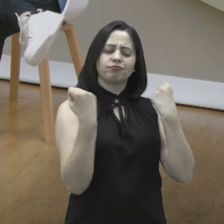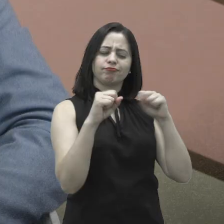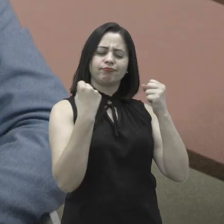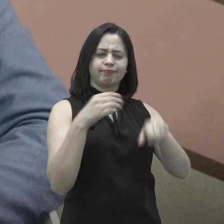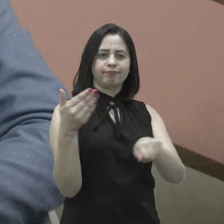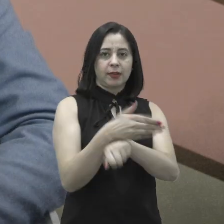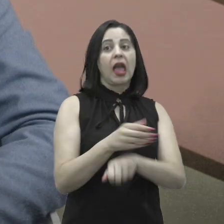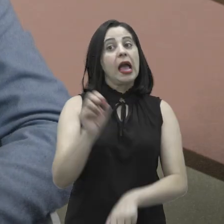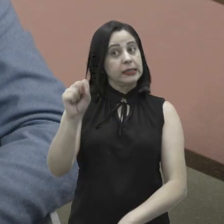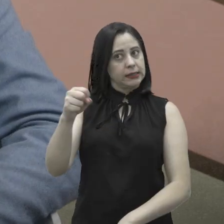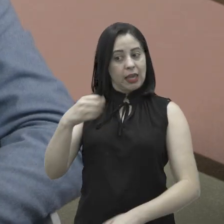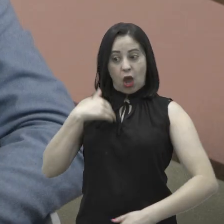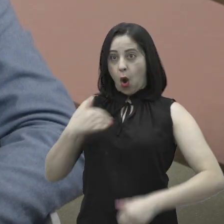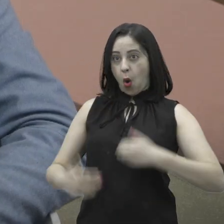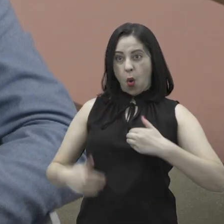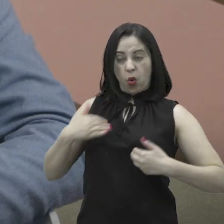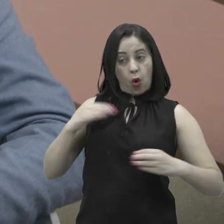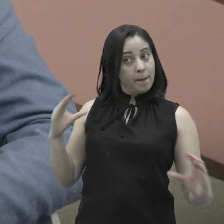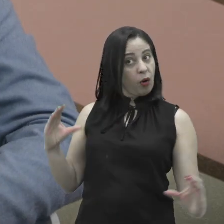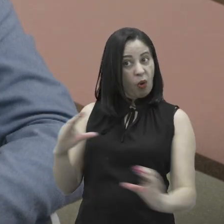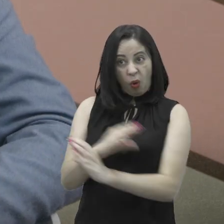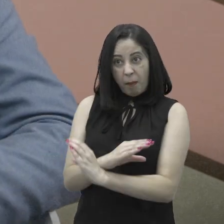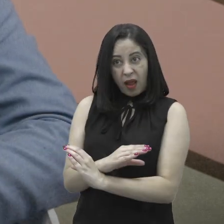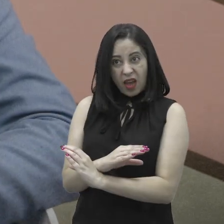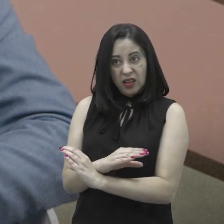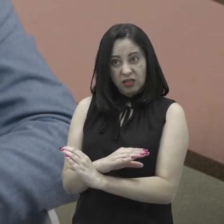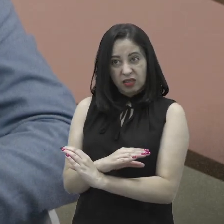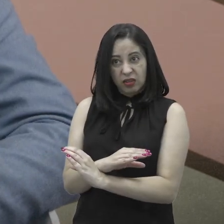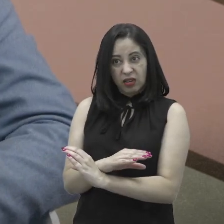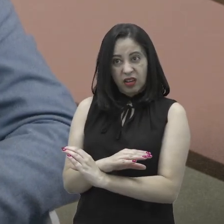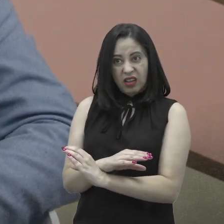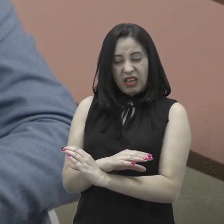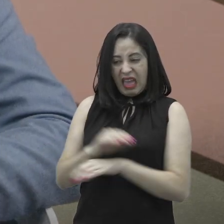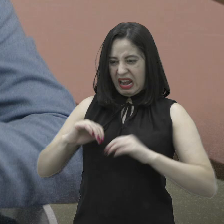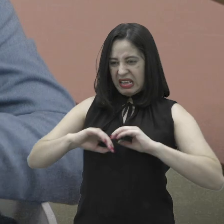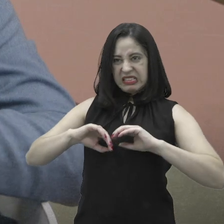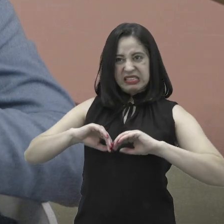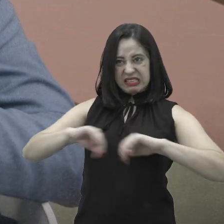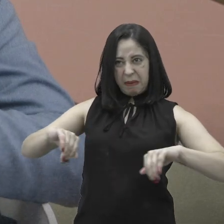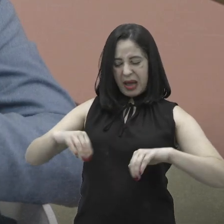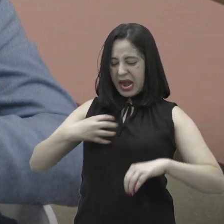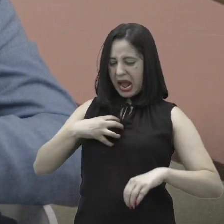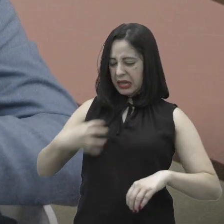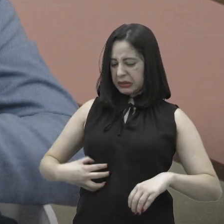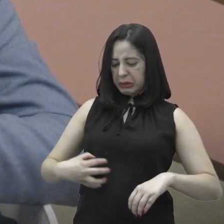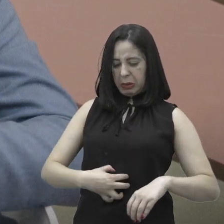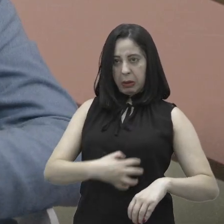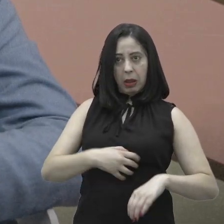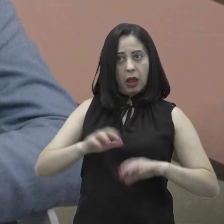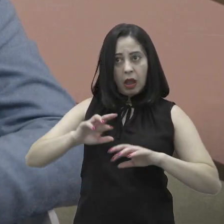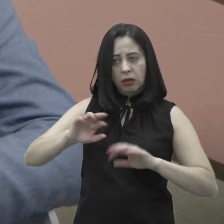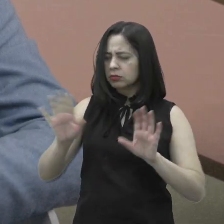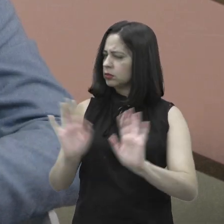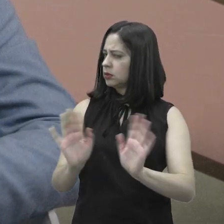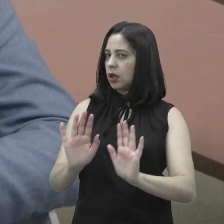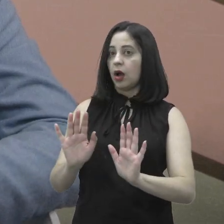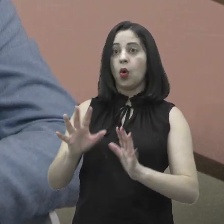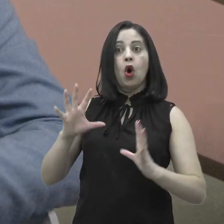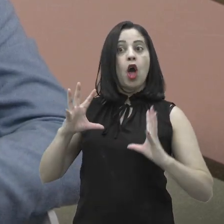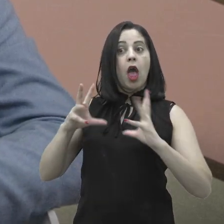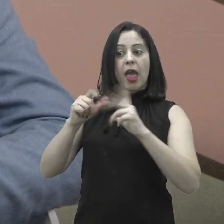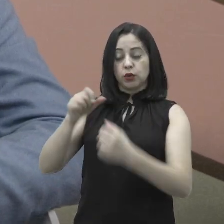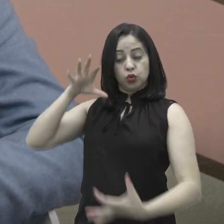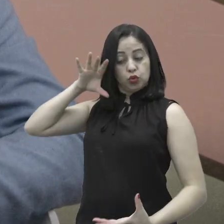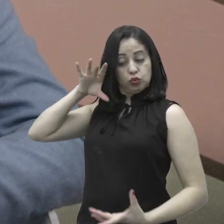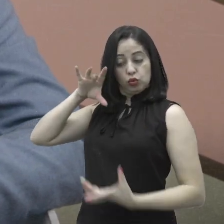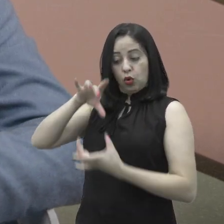Lembrar que o nosso corpo, ele não é somente um órgão, nem um sistema. A gente é todo um conjunto que envolve tanto a parte física quanto a